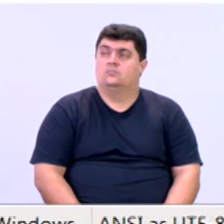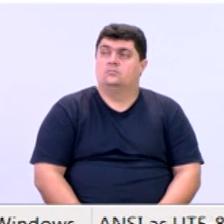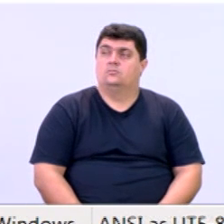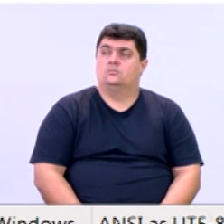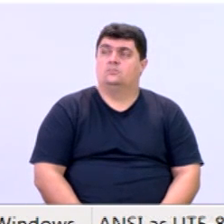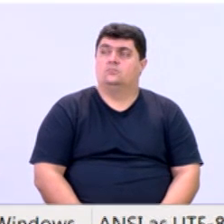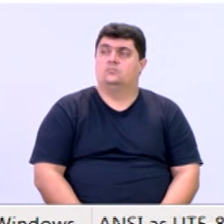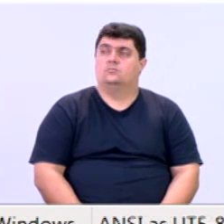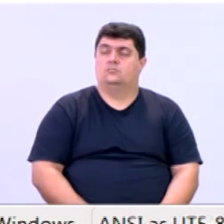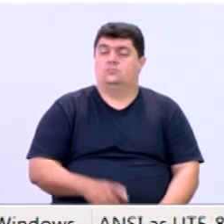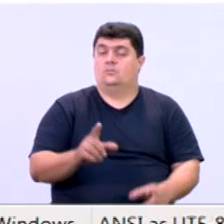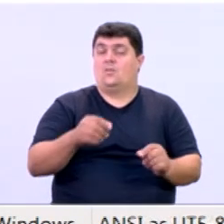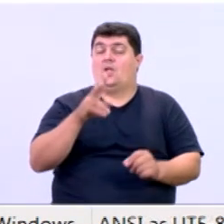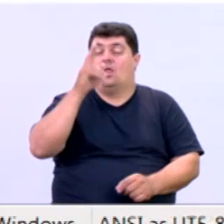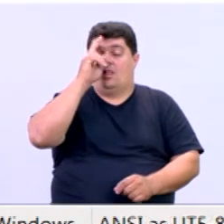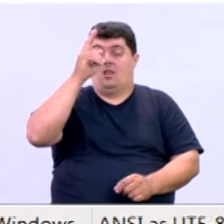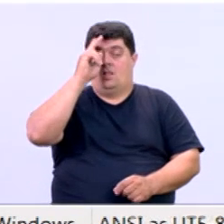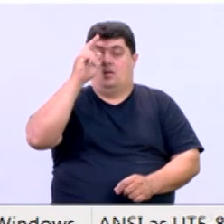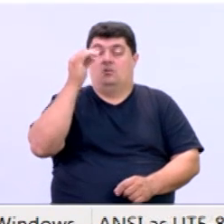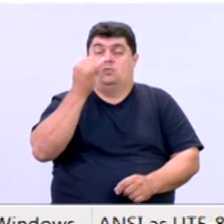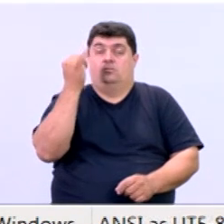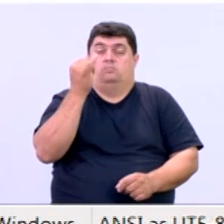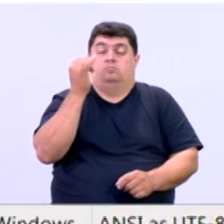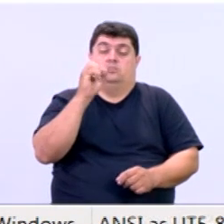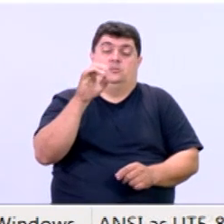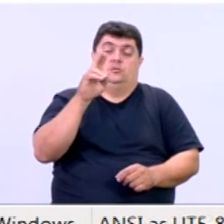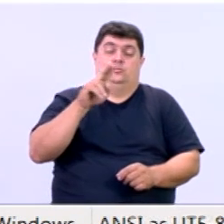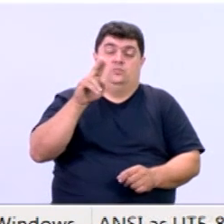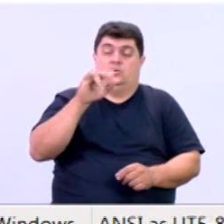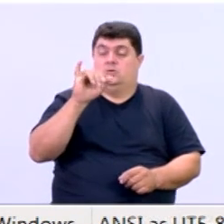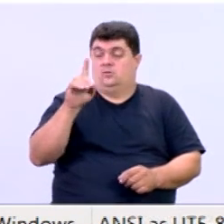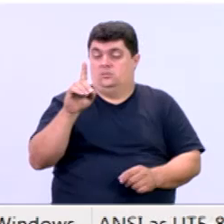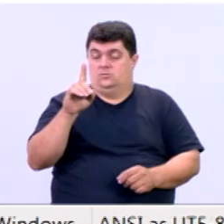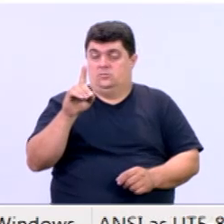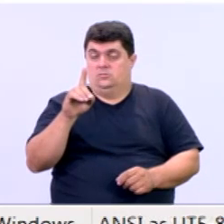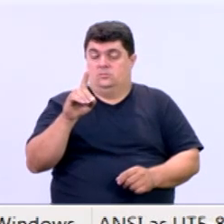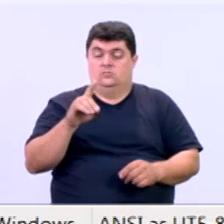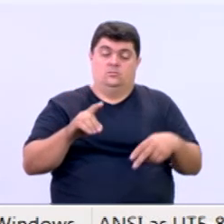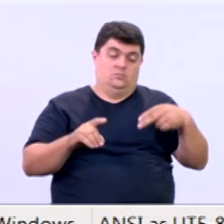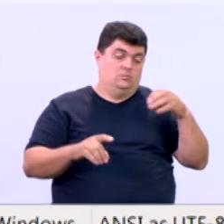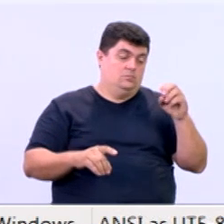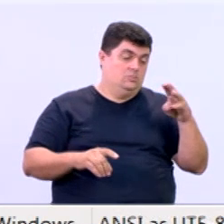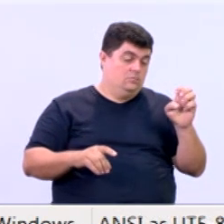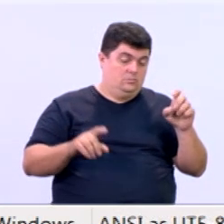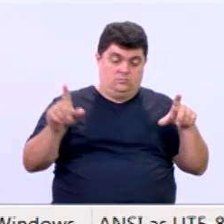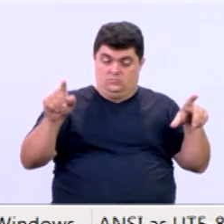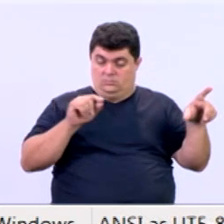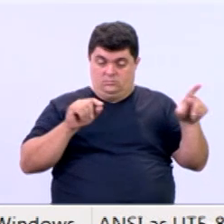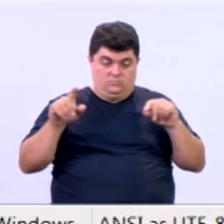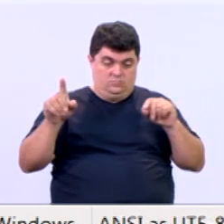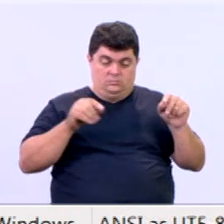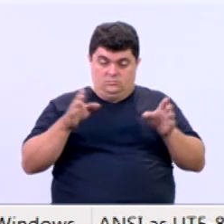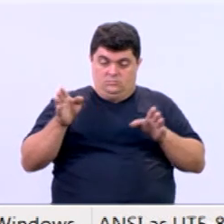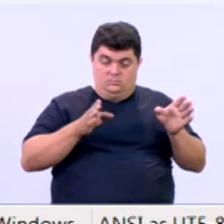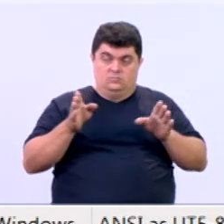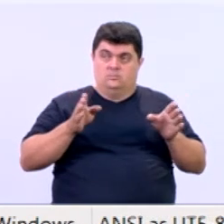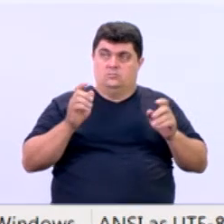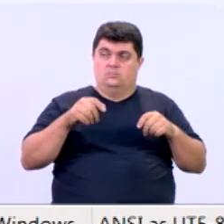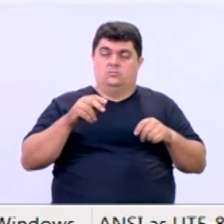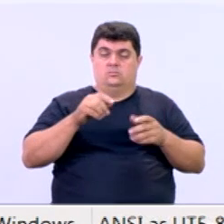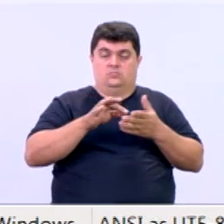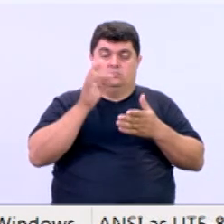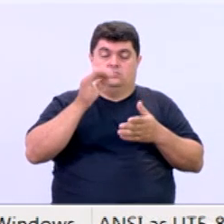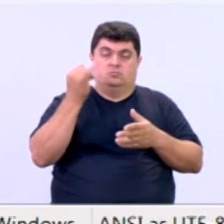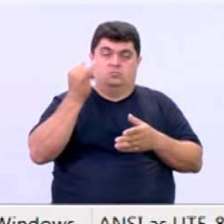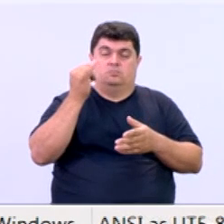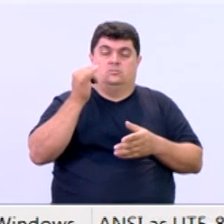Então, eu tenho que lembrar de casar. Se eu usei ID aqui, no JavaScript, eu uso essa função, getElement by